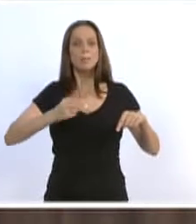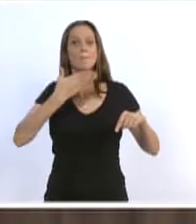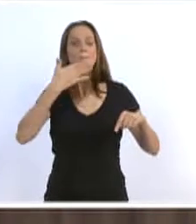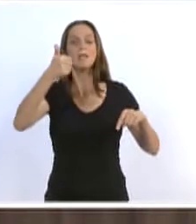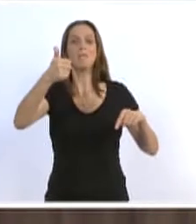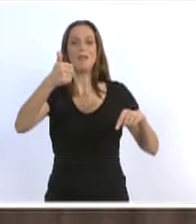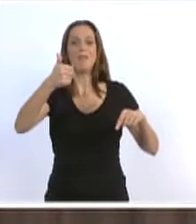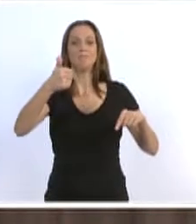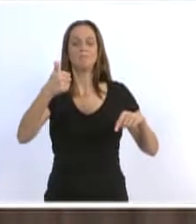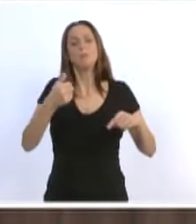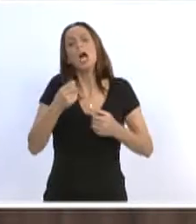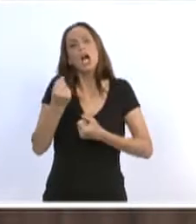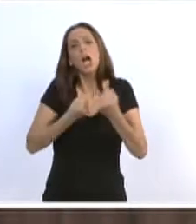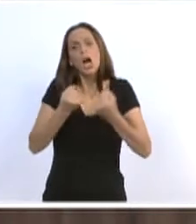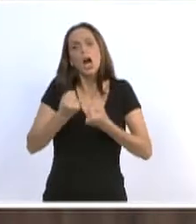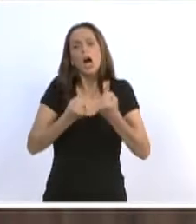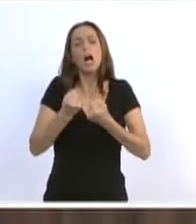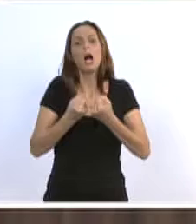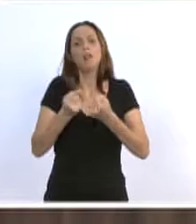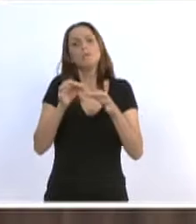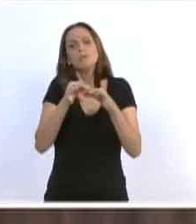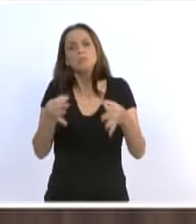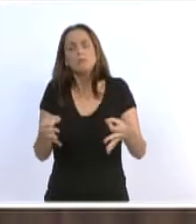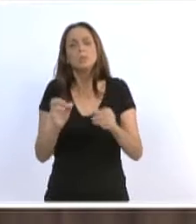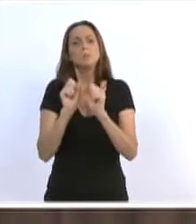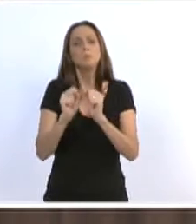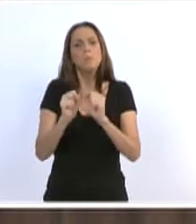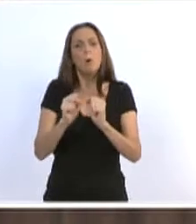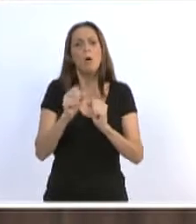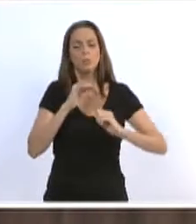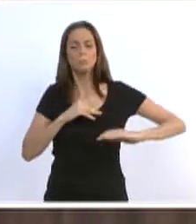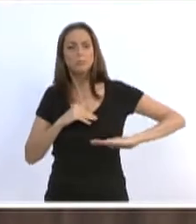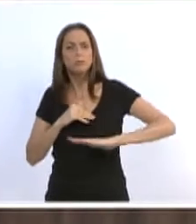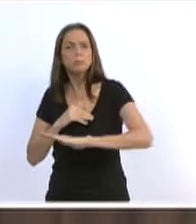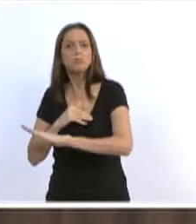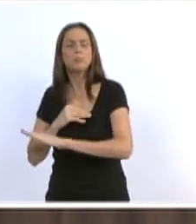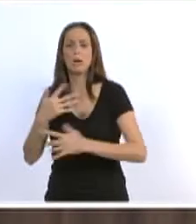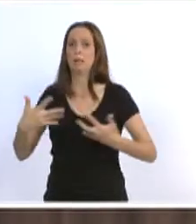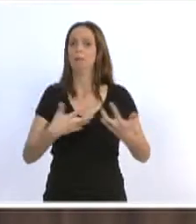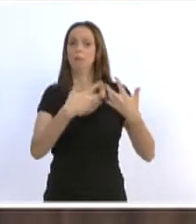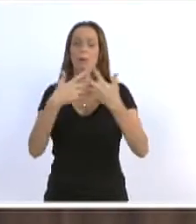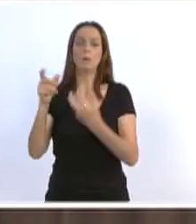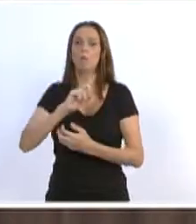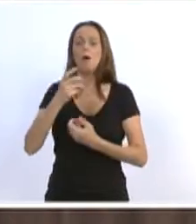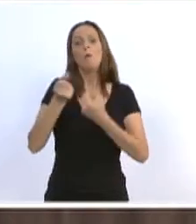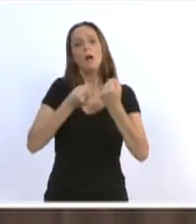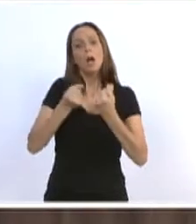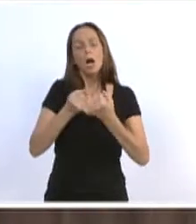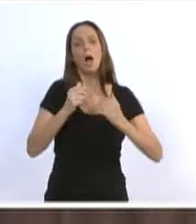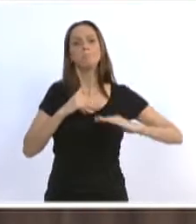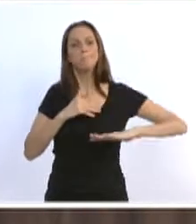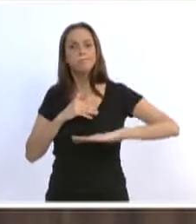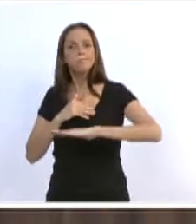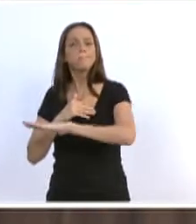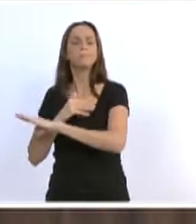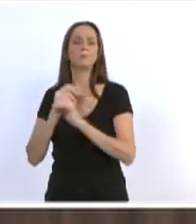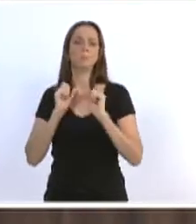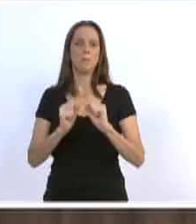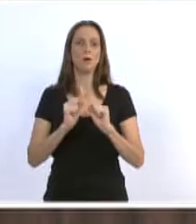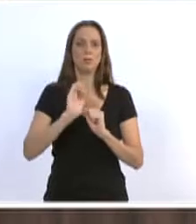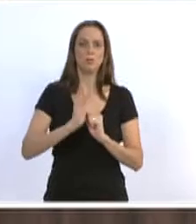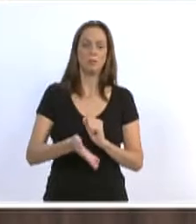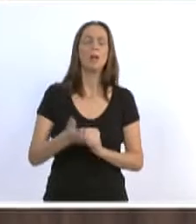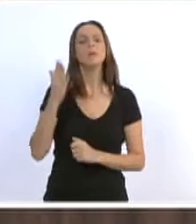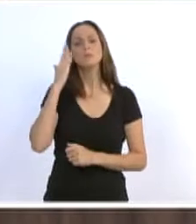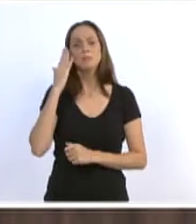liberado para carros pequenos carros pequenos vereador zeca aquela rua enquanto não se faz o tal projeto não é que é o projeto oficial se